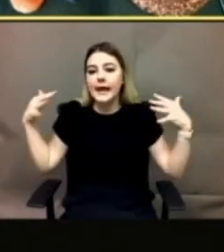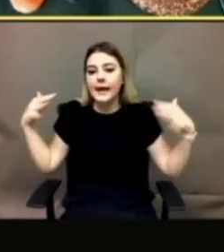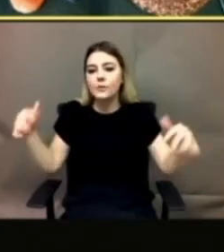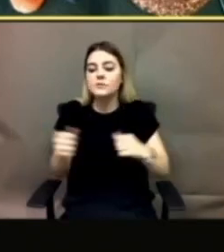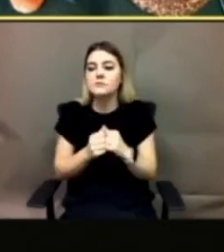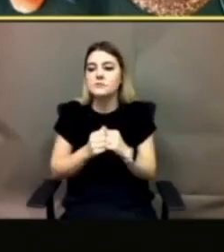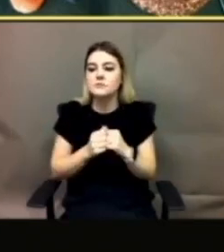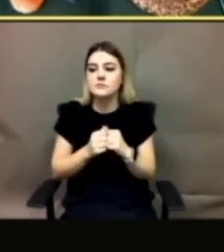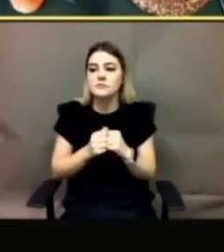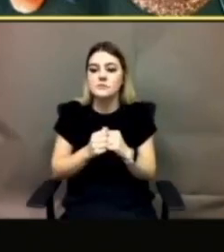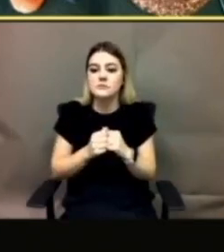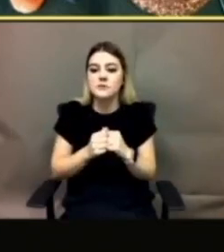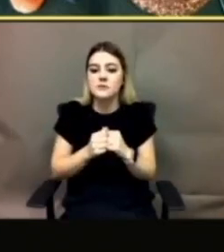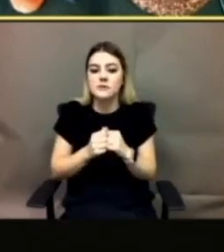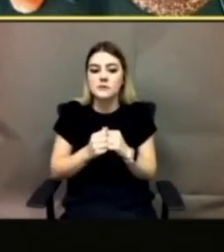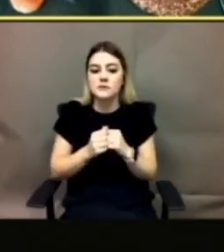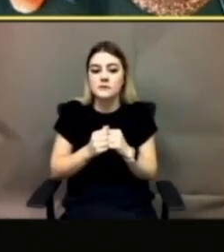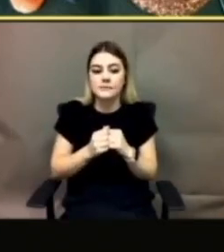aqui, mas agora podemos